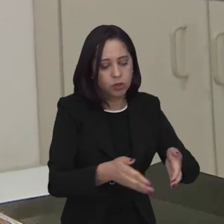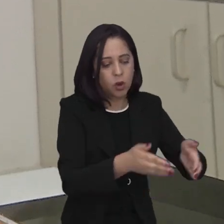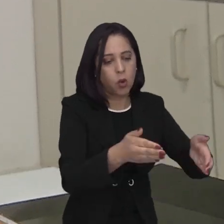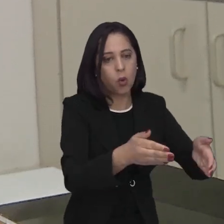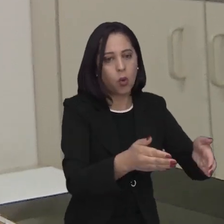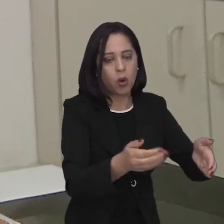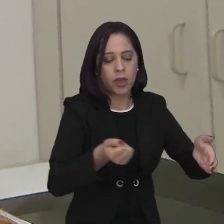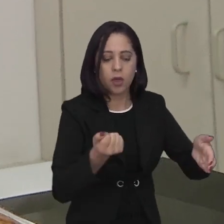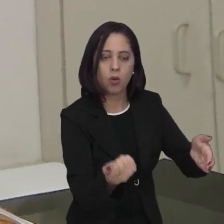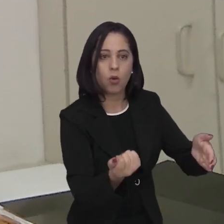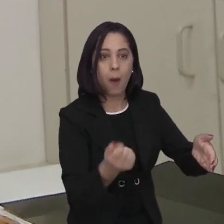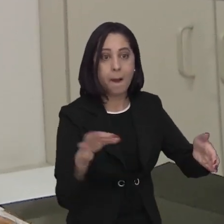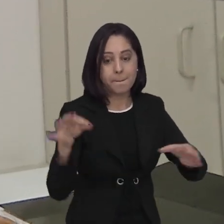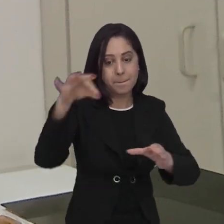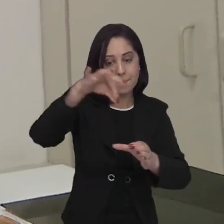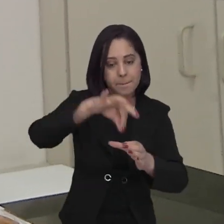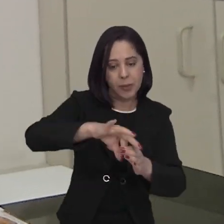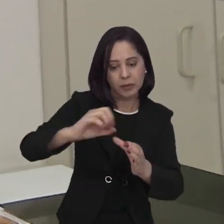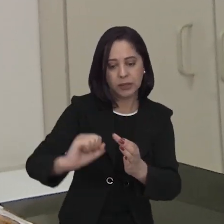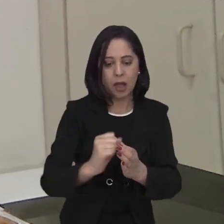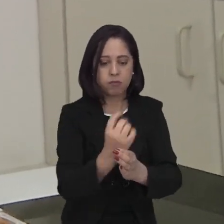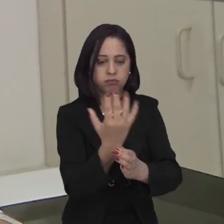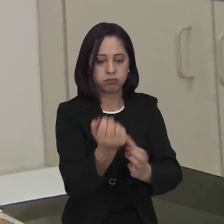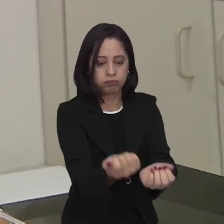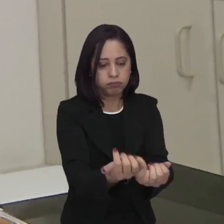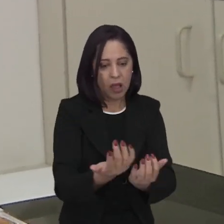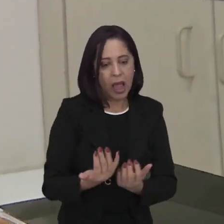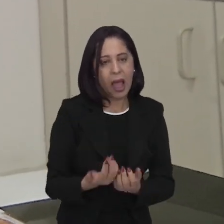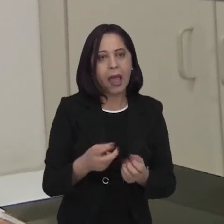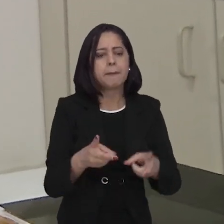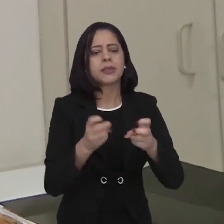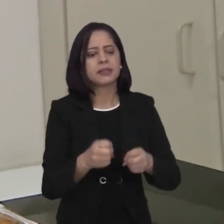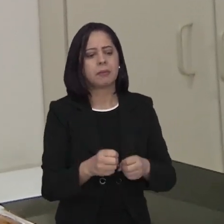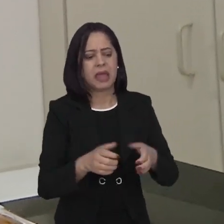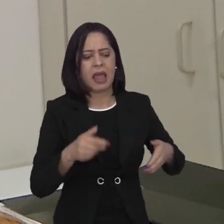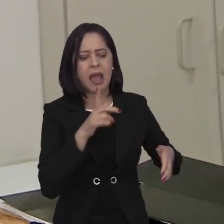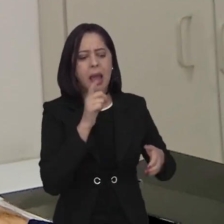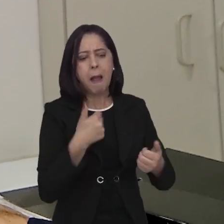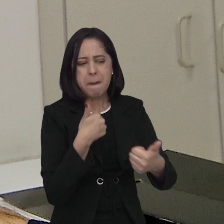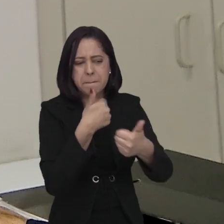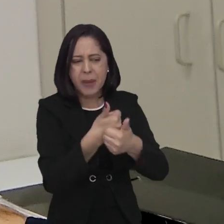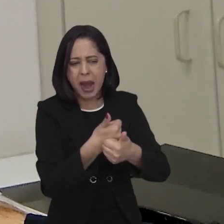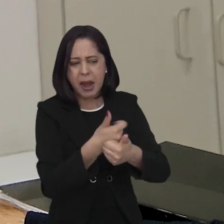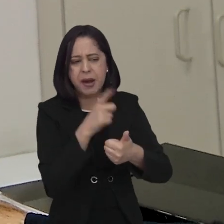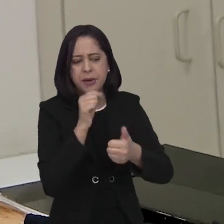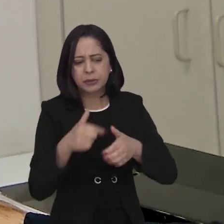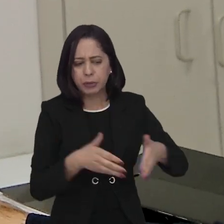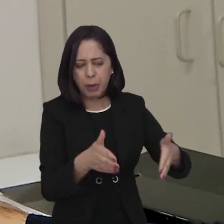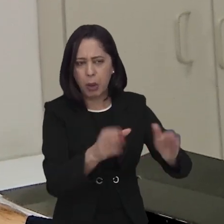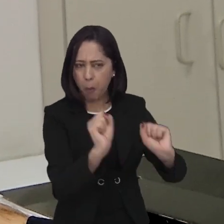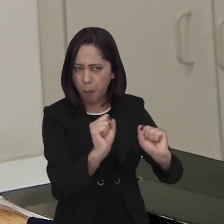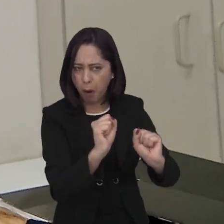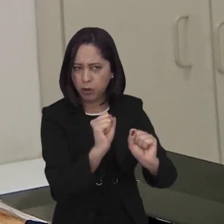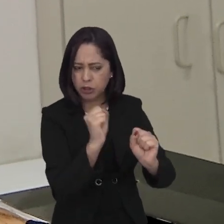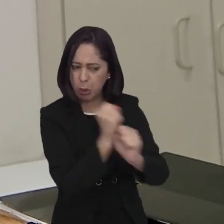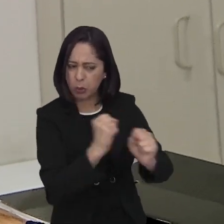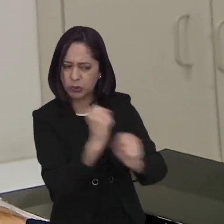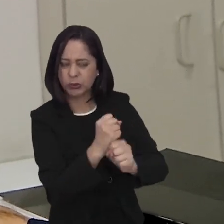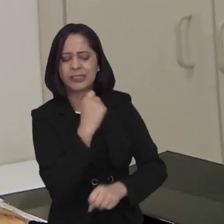o recuo da água. Então, cabe um loteamento ali, cabe um loteamento em área de risco, pode ter